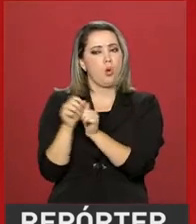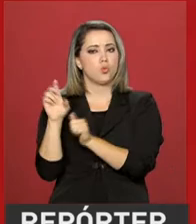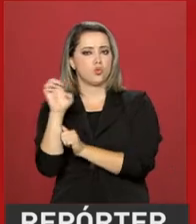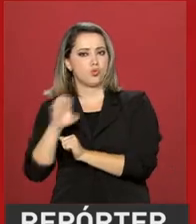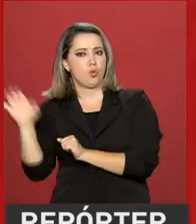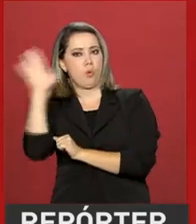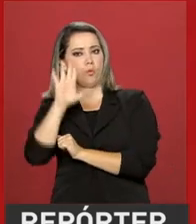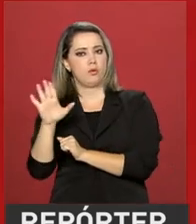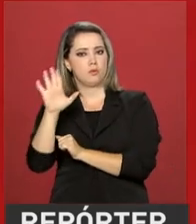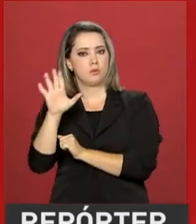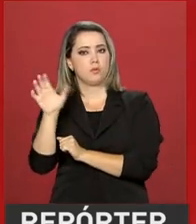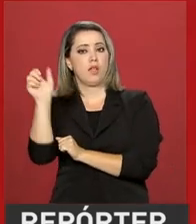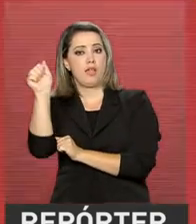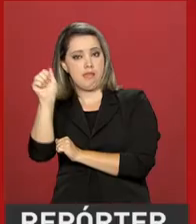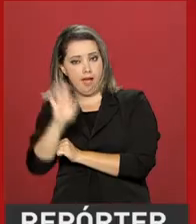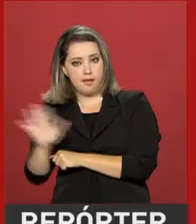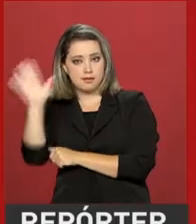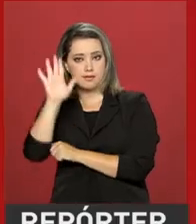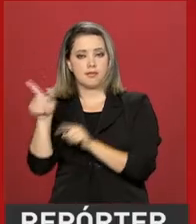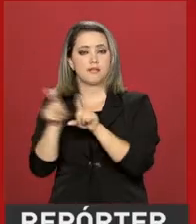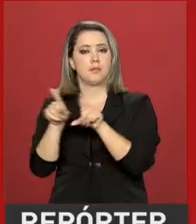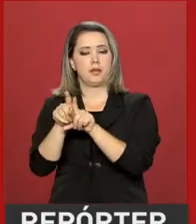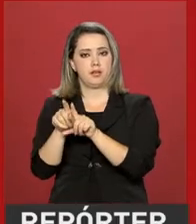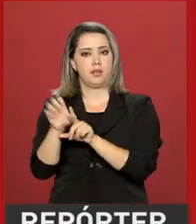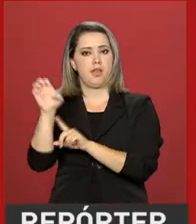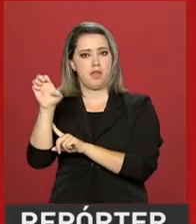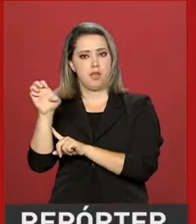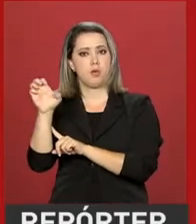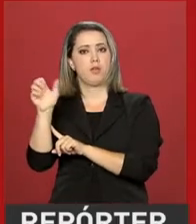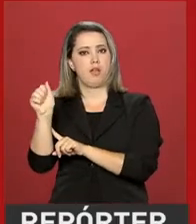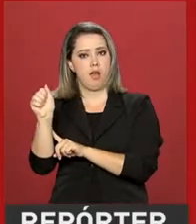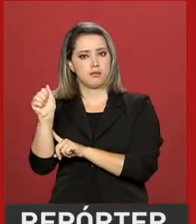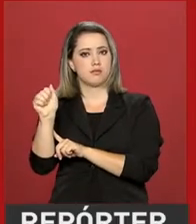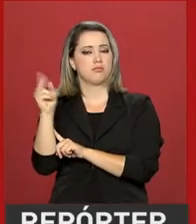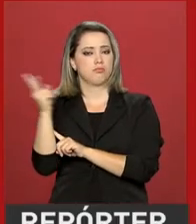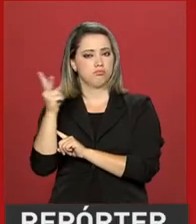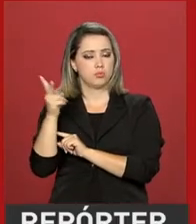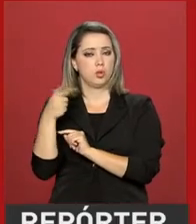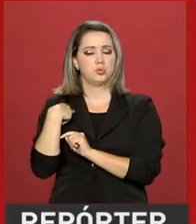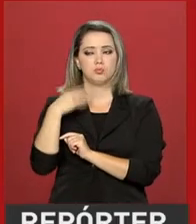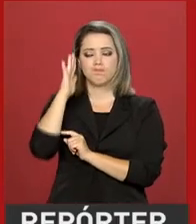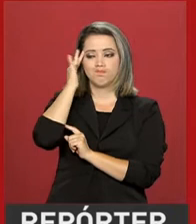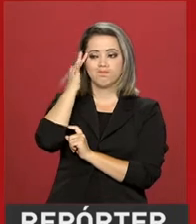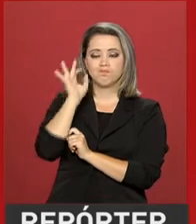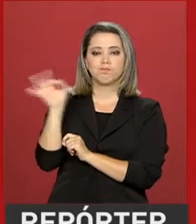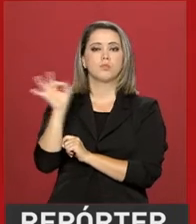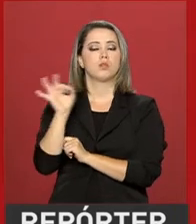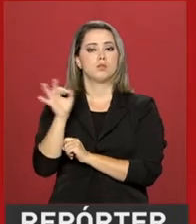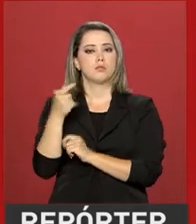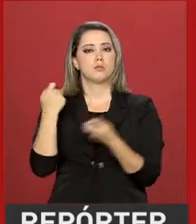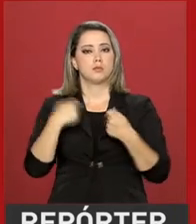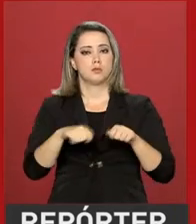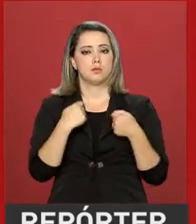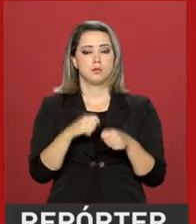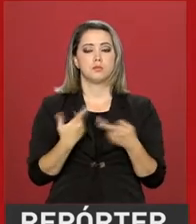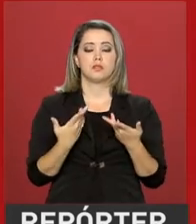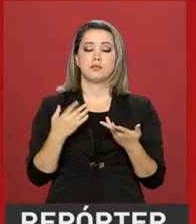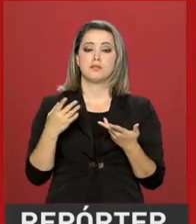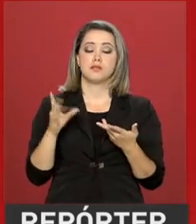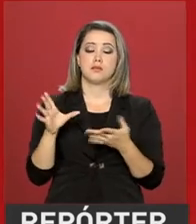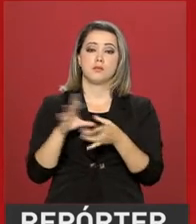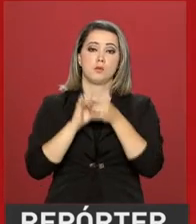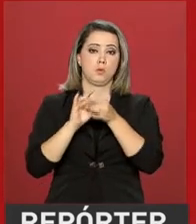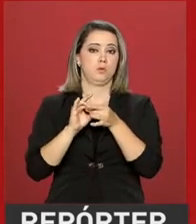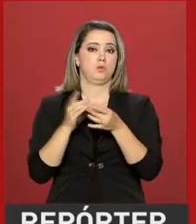econômica eurasiática compartilhamos o entendimento de que as instituições internacionais devem